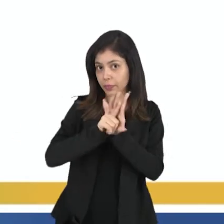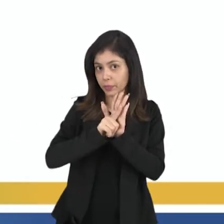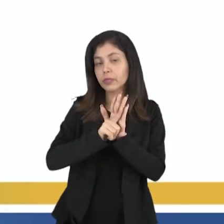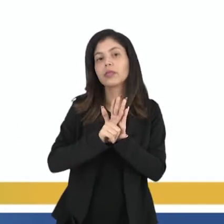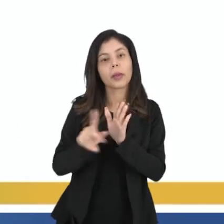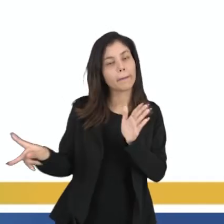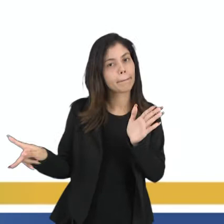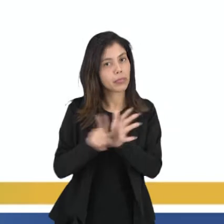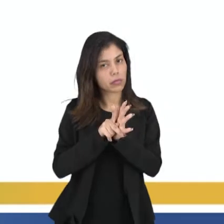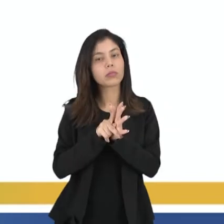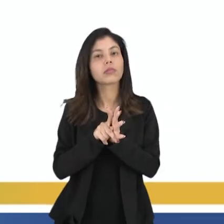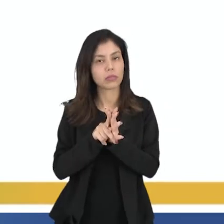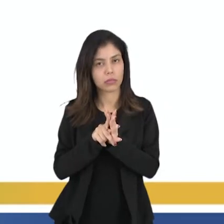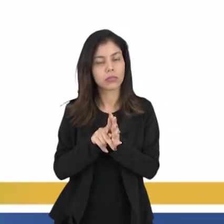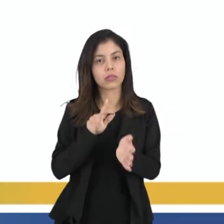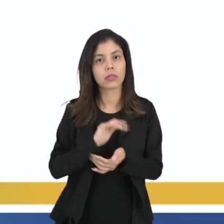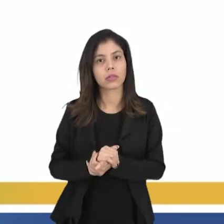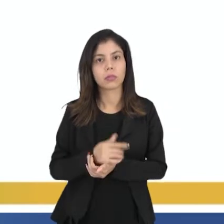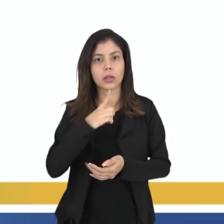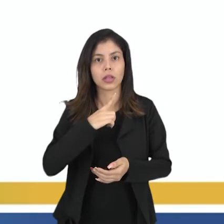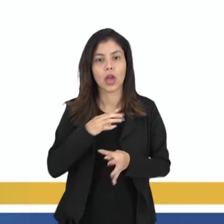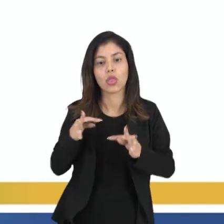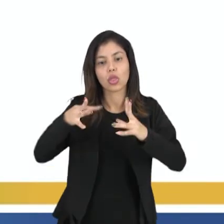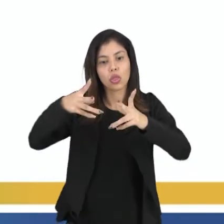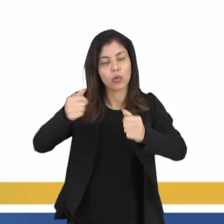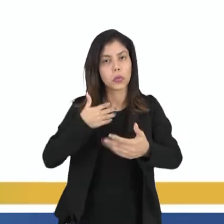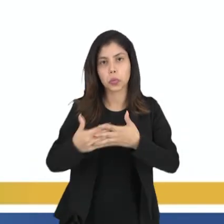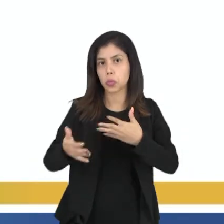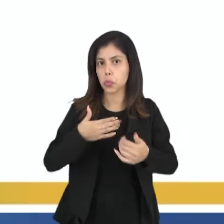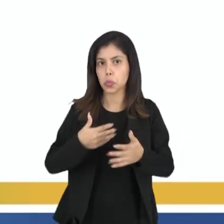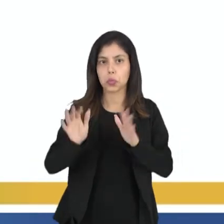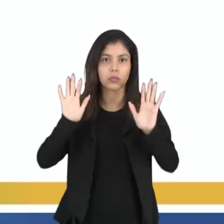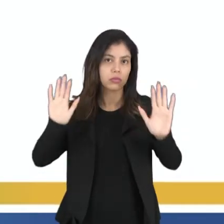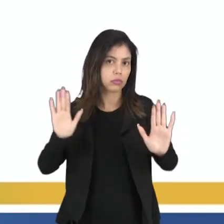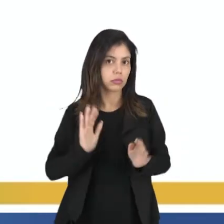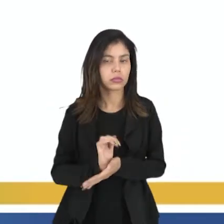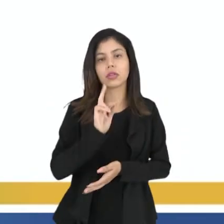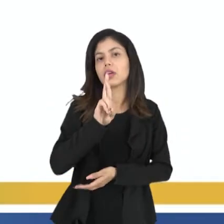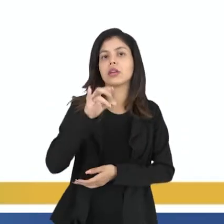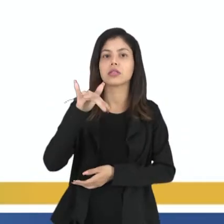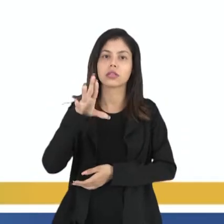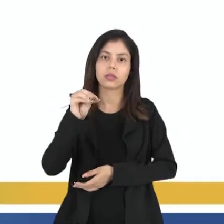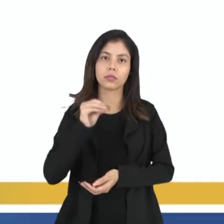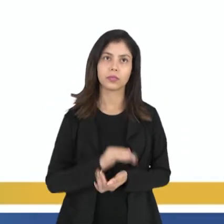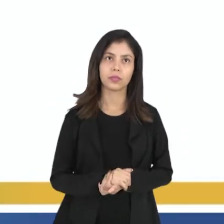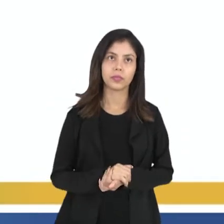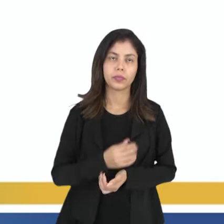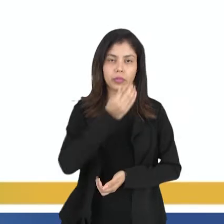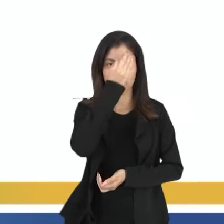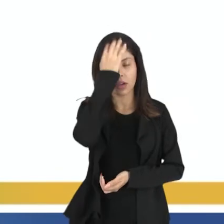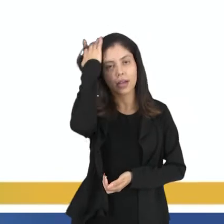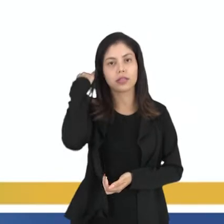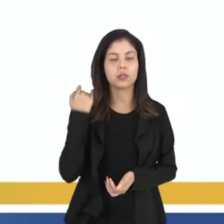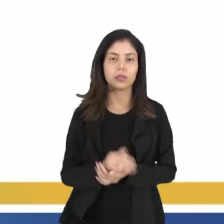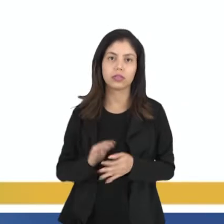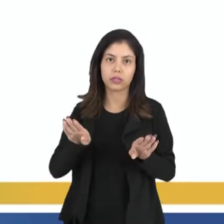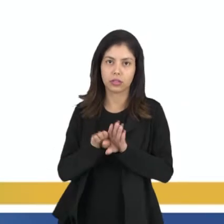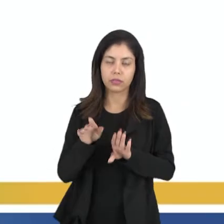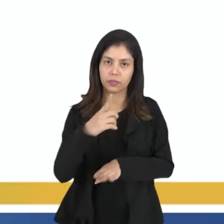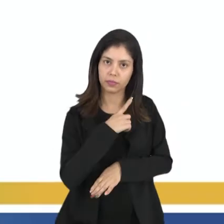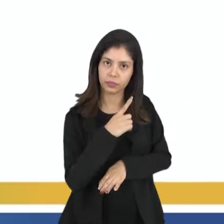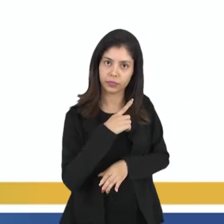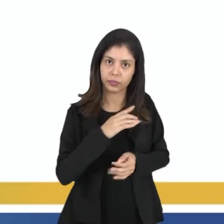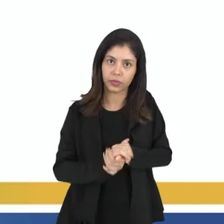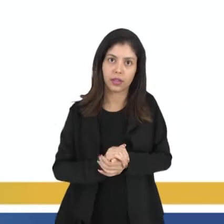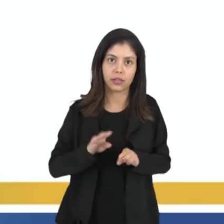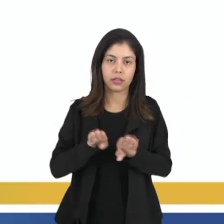legislação específica para combater todo e qualquer ato racista. Com a vinda dos negros